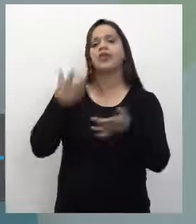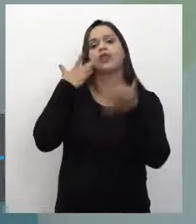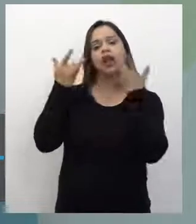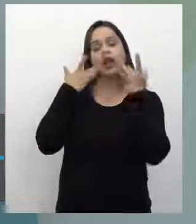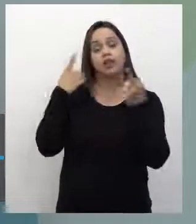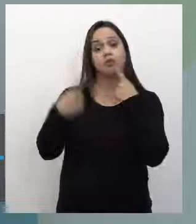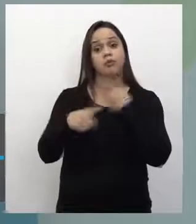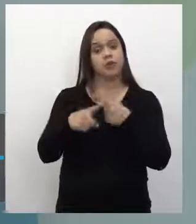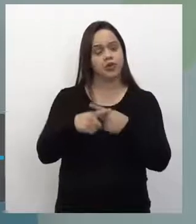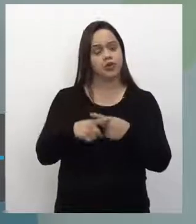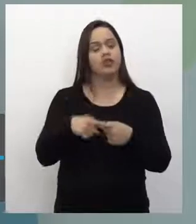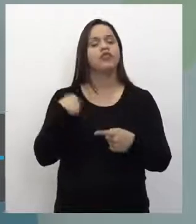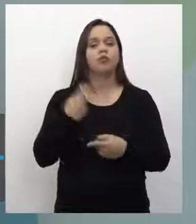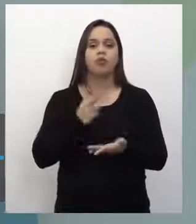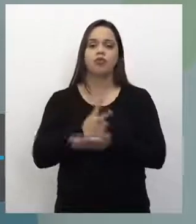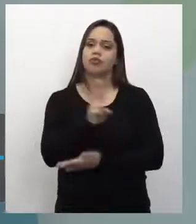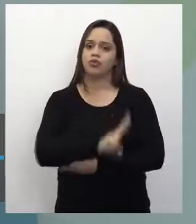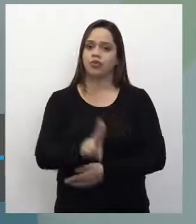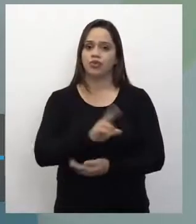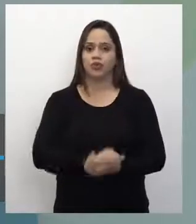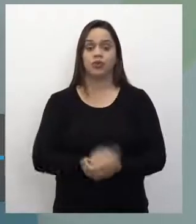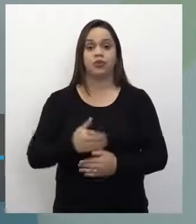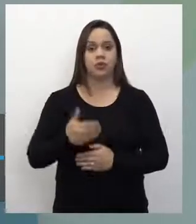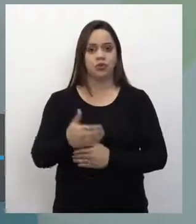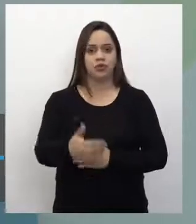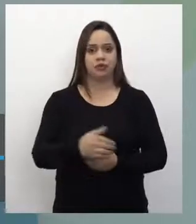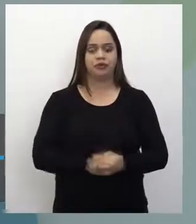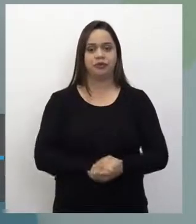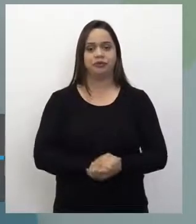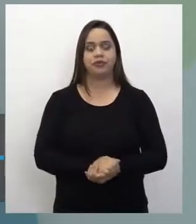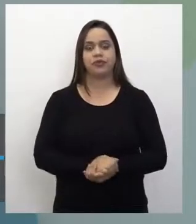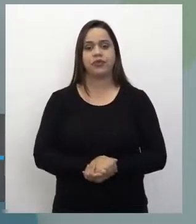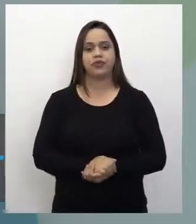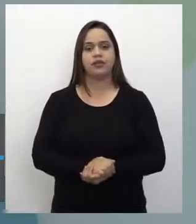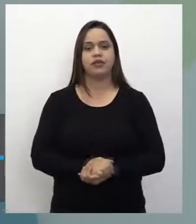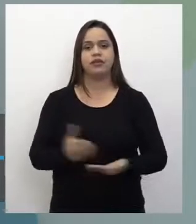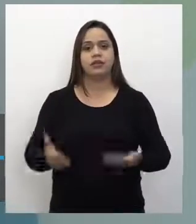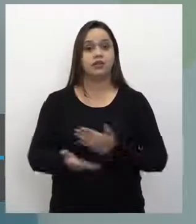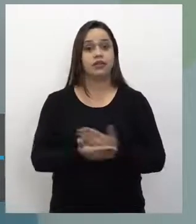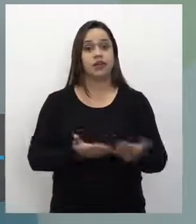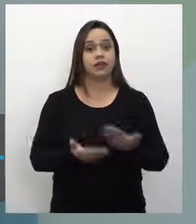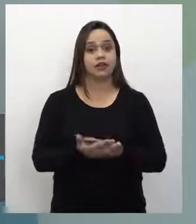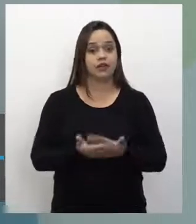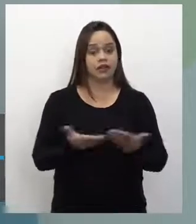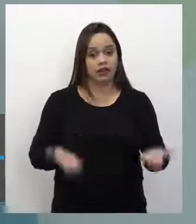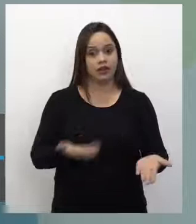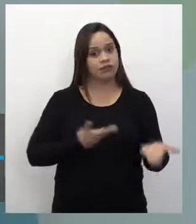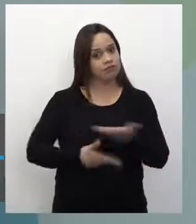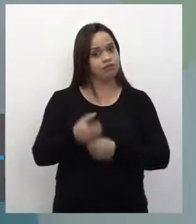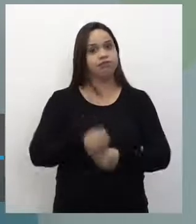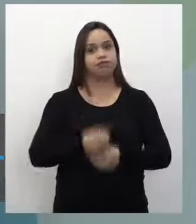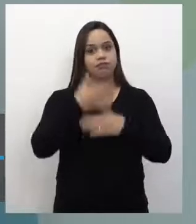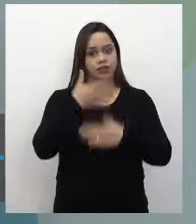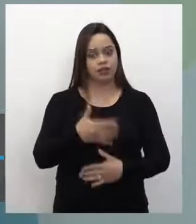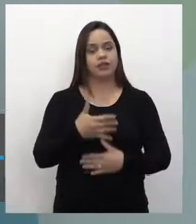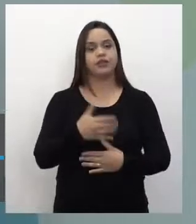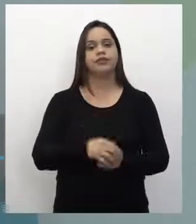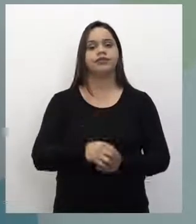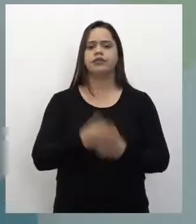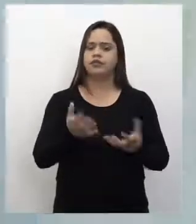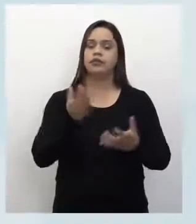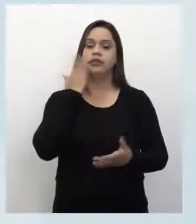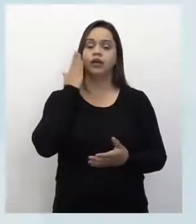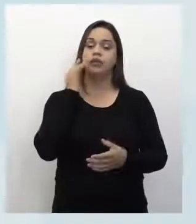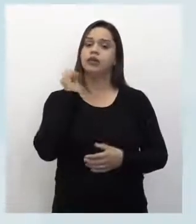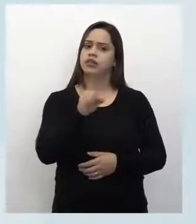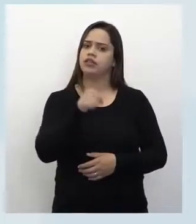ainda vai usar. Vamos lá, vamos prosseguir, turma. A gente vai começar nossa aula com a nossa interação pelo chat. E eu quero saber se